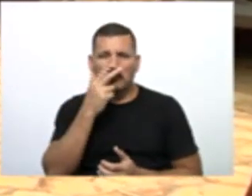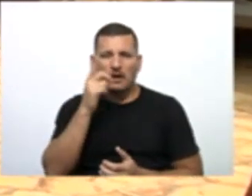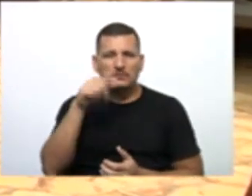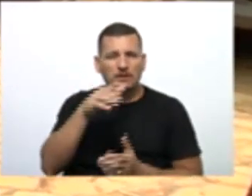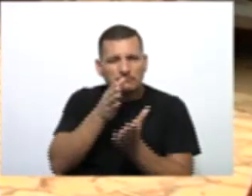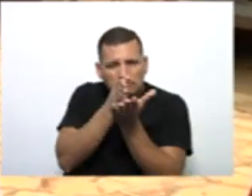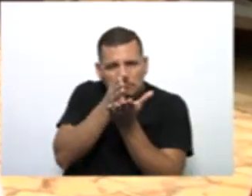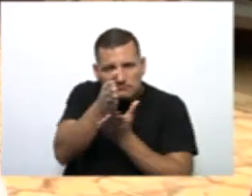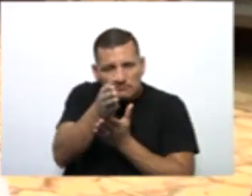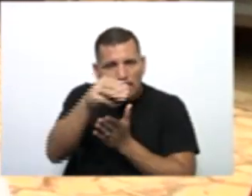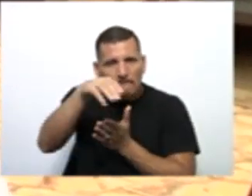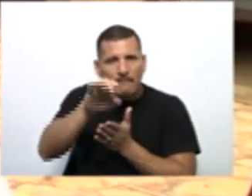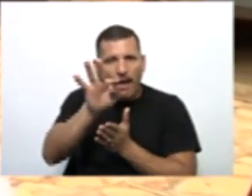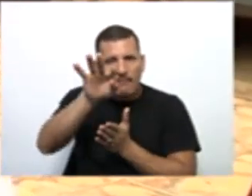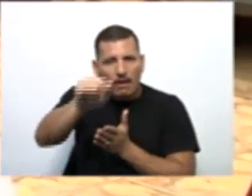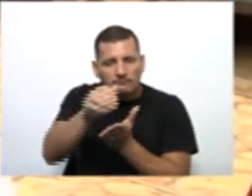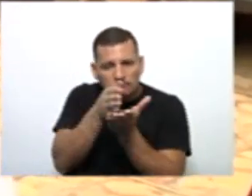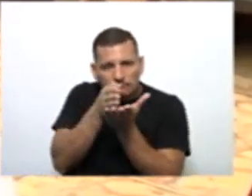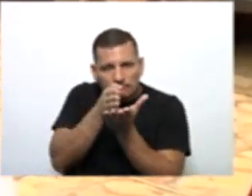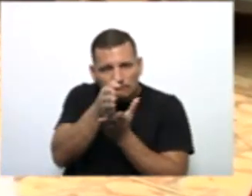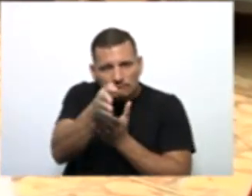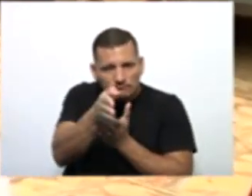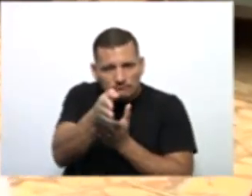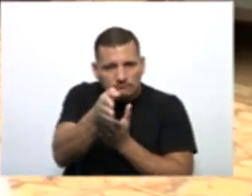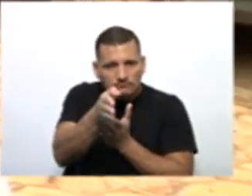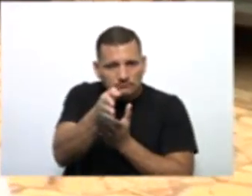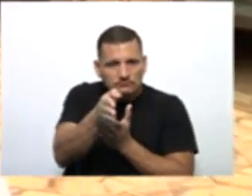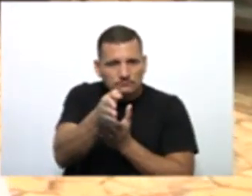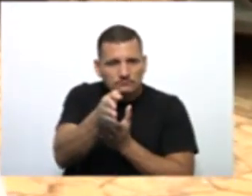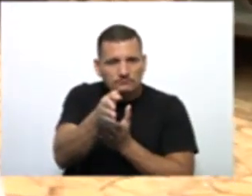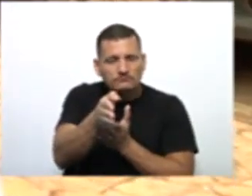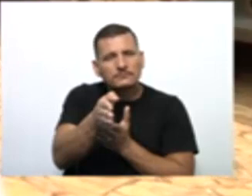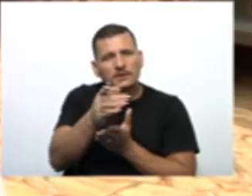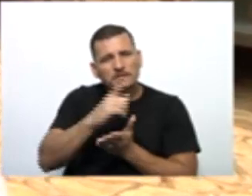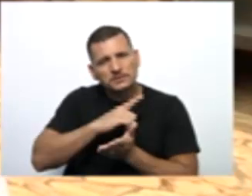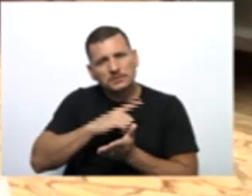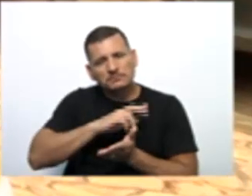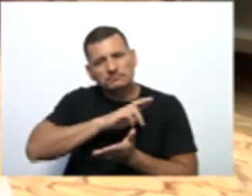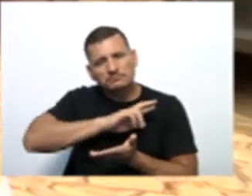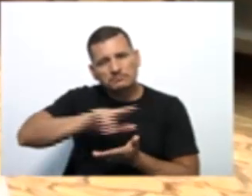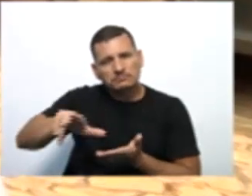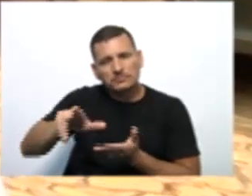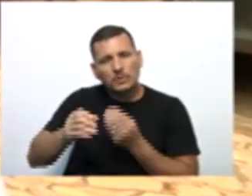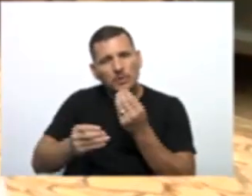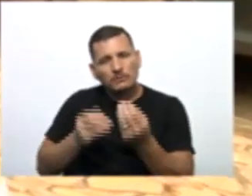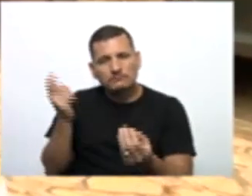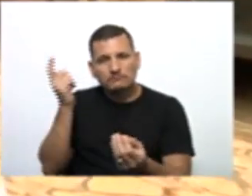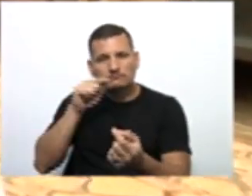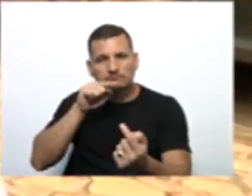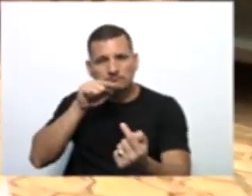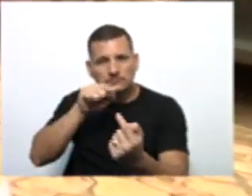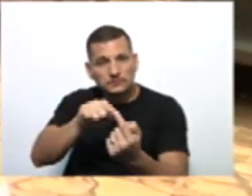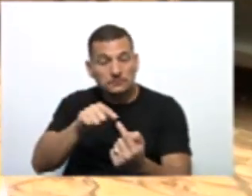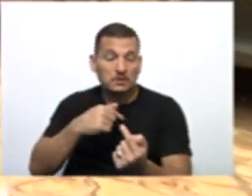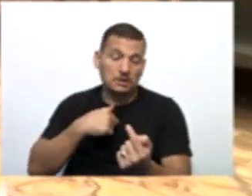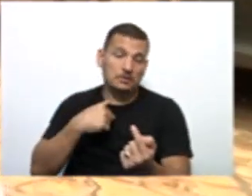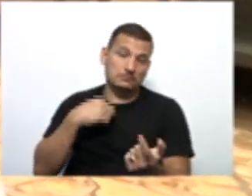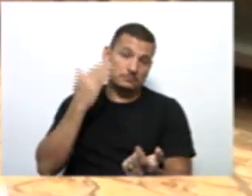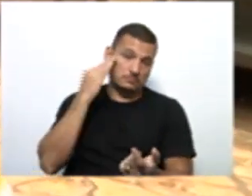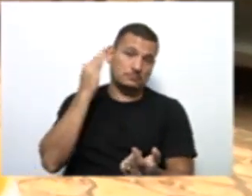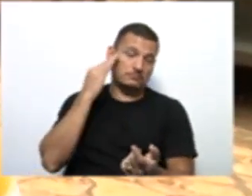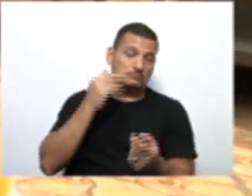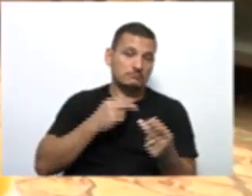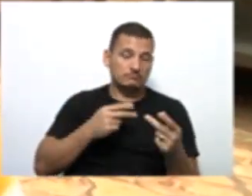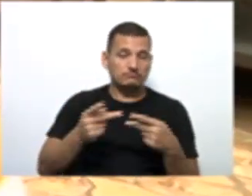pessoa traça, né? Aí a pessoa cria diversas formas de chegar num objetivo. É isso que eu entendo como projeto, né?